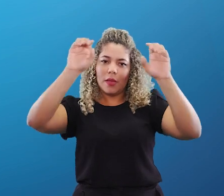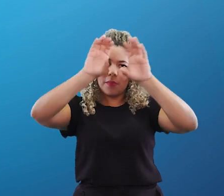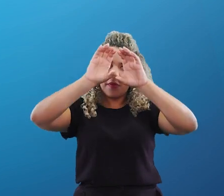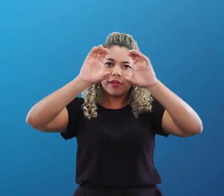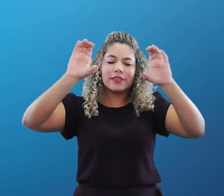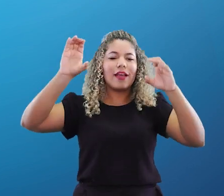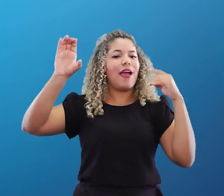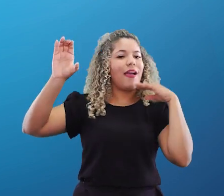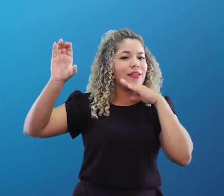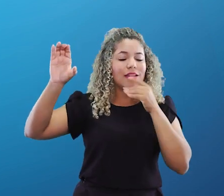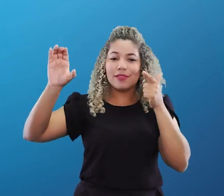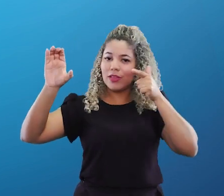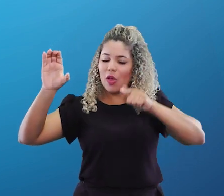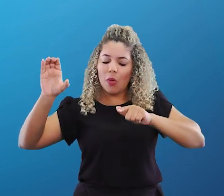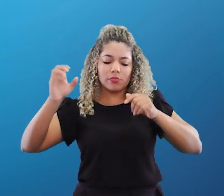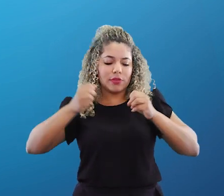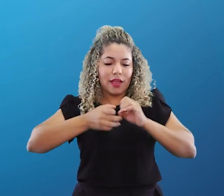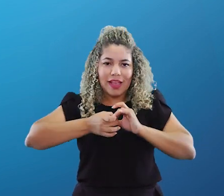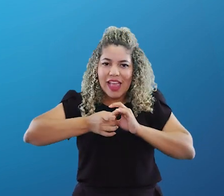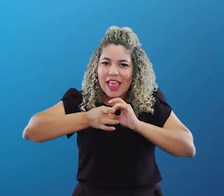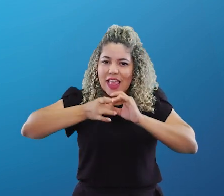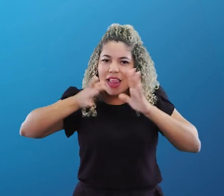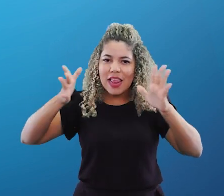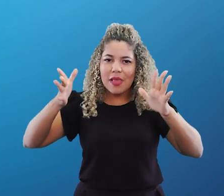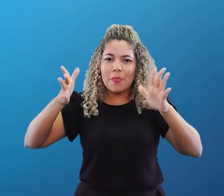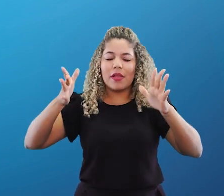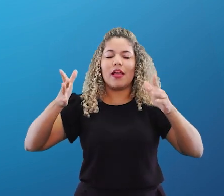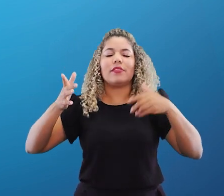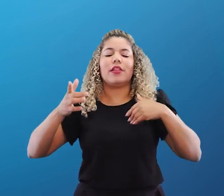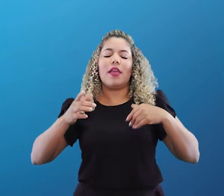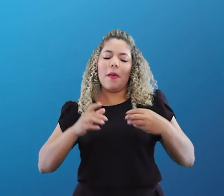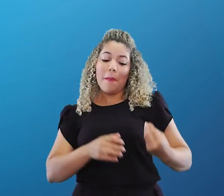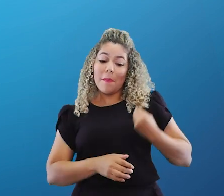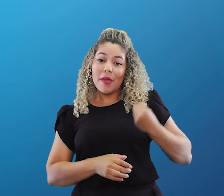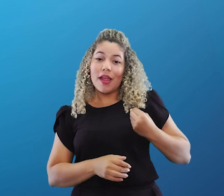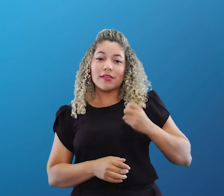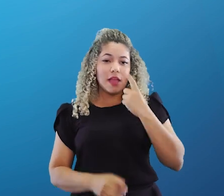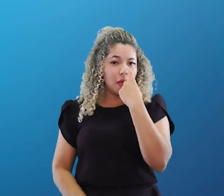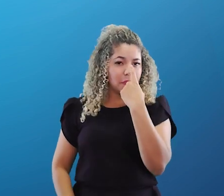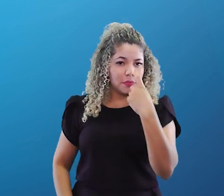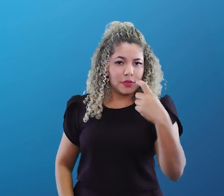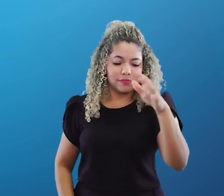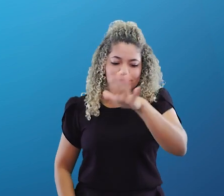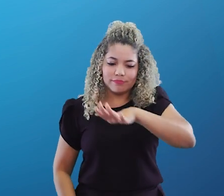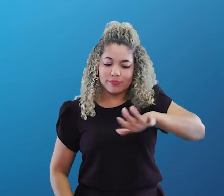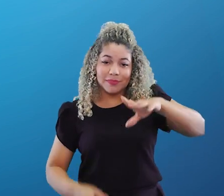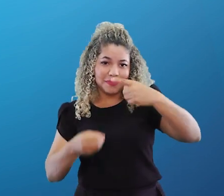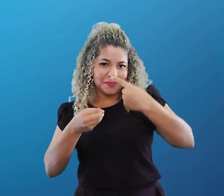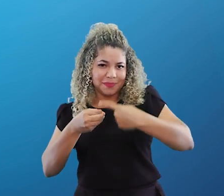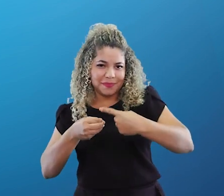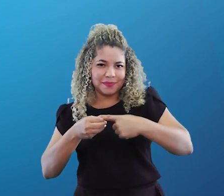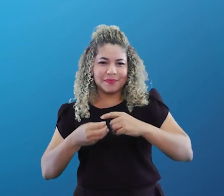quente, não consegue se dissipar, gerando um elevado volume de poluição nos centros urbanos.